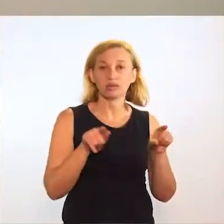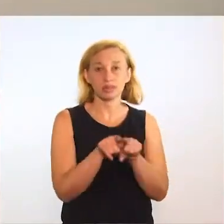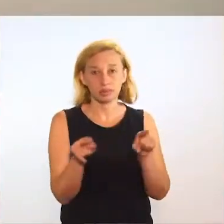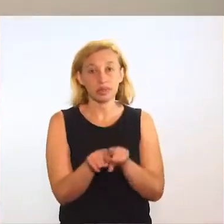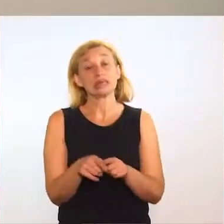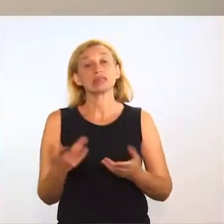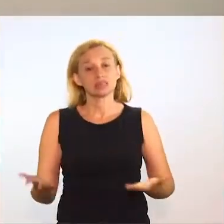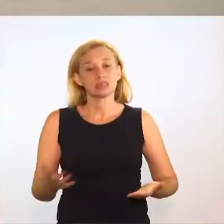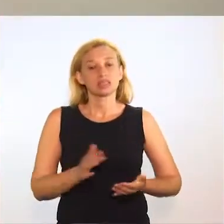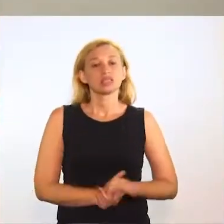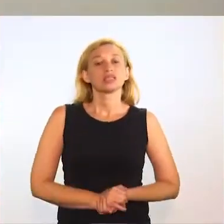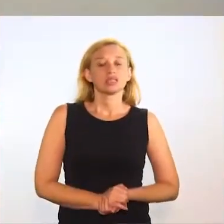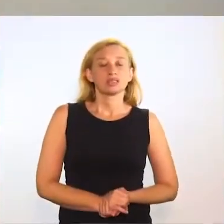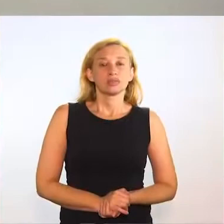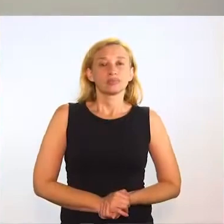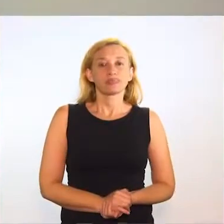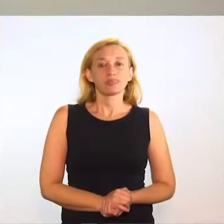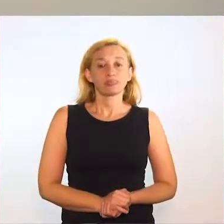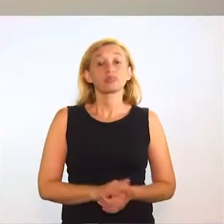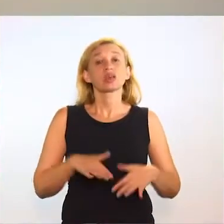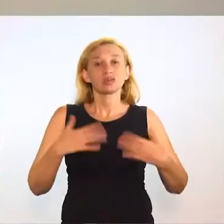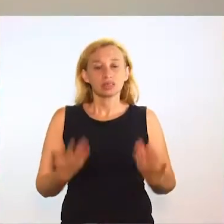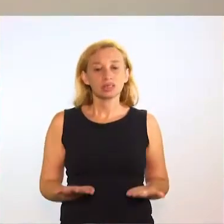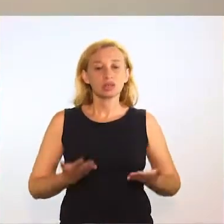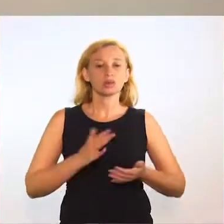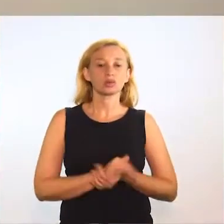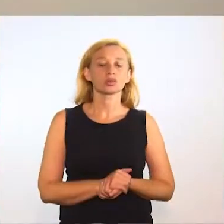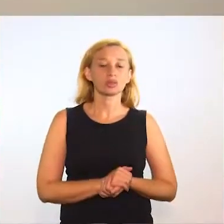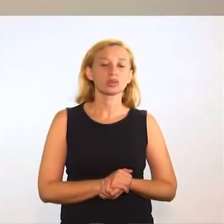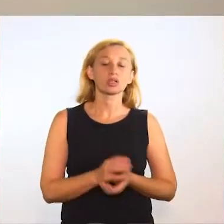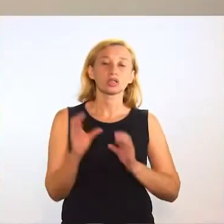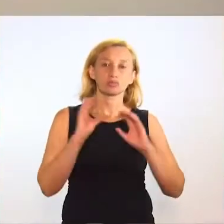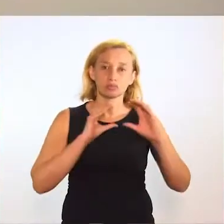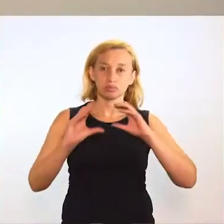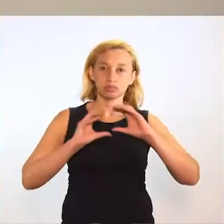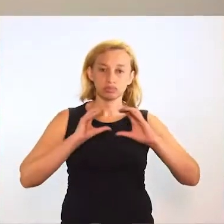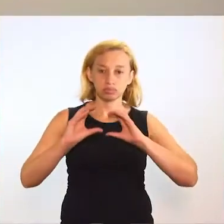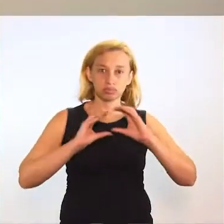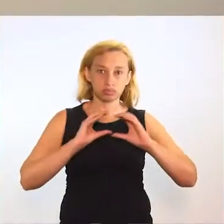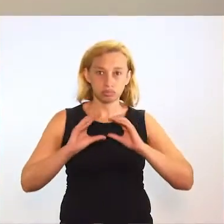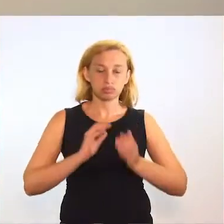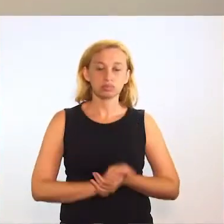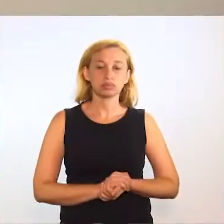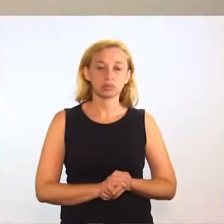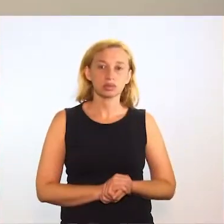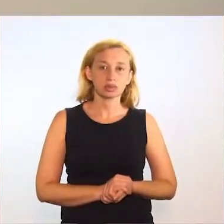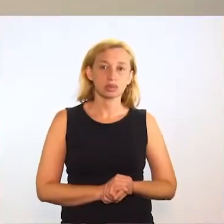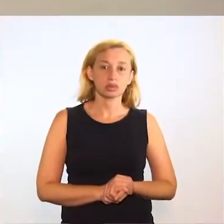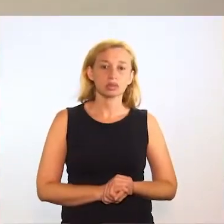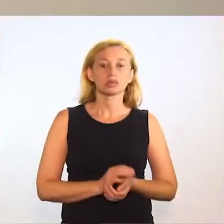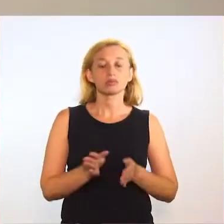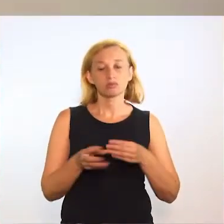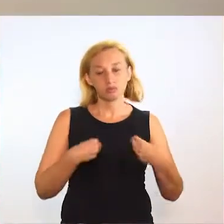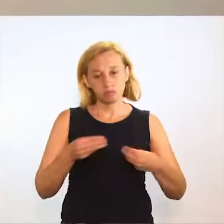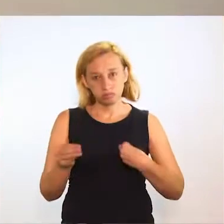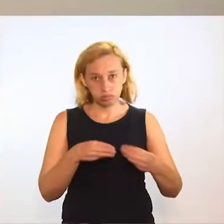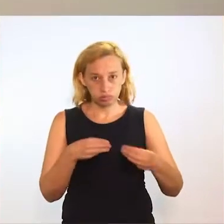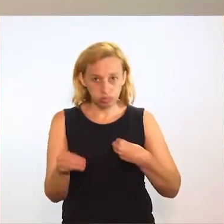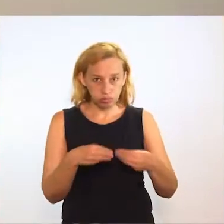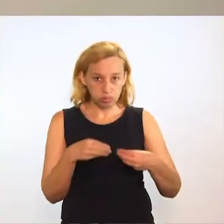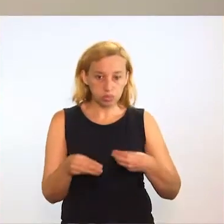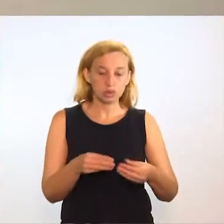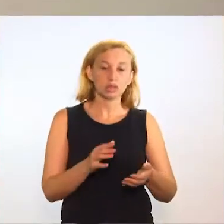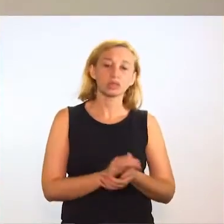aquilo vai adiantar, porque a gente não sabia até então o que isso tudo podia dar. Então, acho que esse viés da comunicação trouxe para a gente um olhar